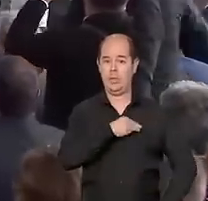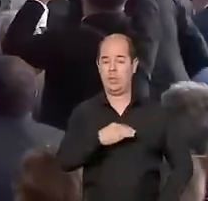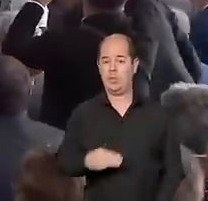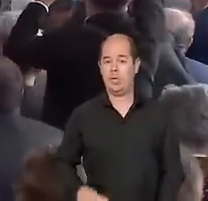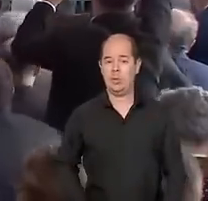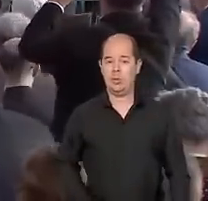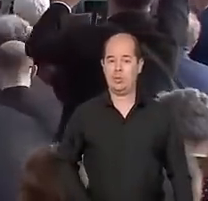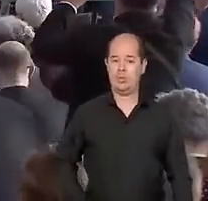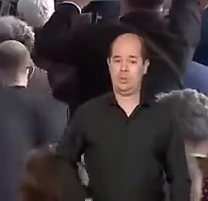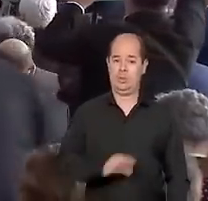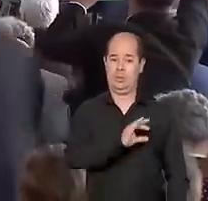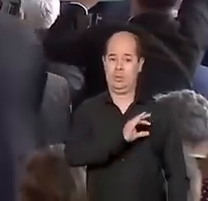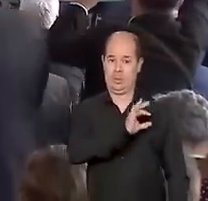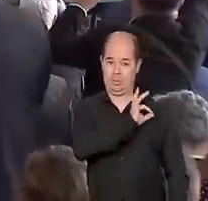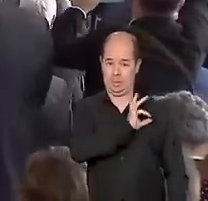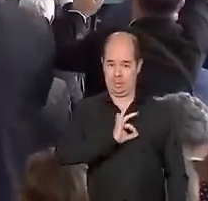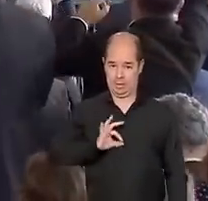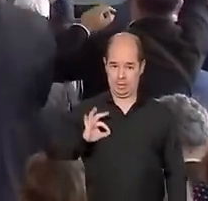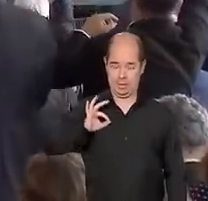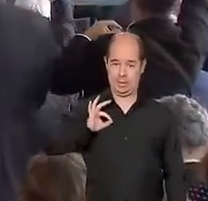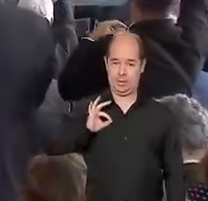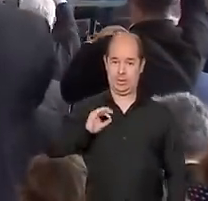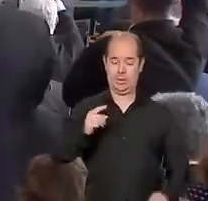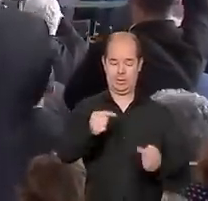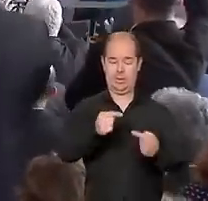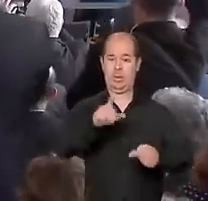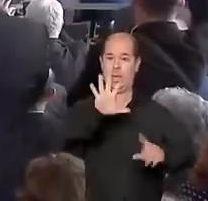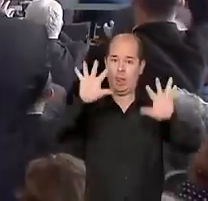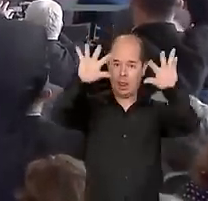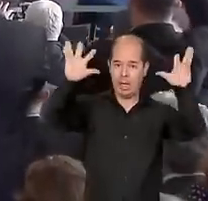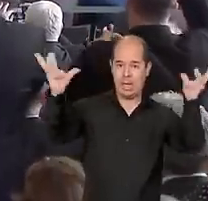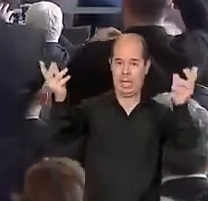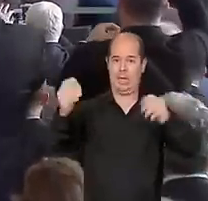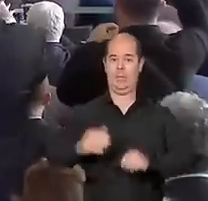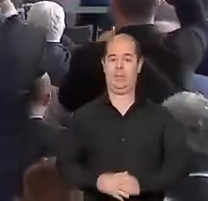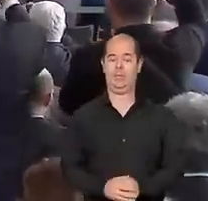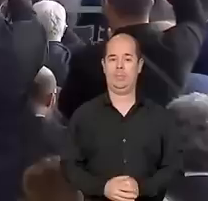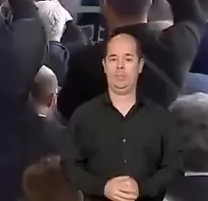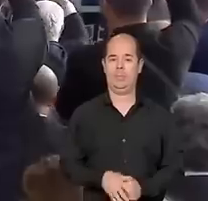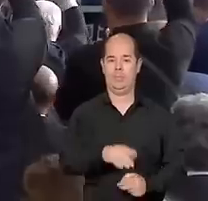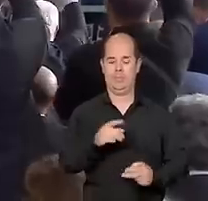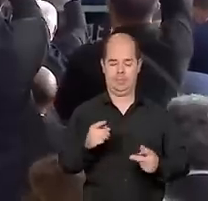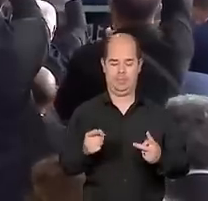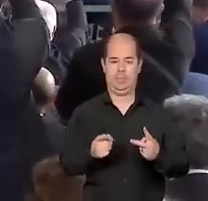Estado, Marina Silva, do Meio Ambiente e da Mudança do Clima.